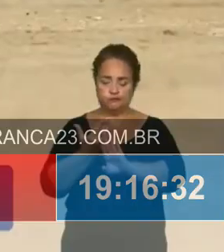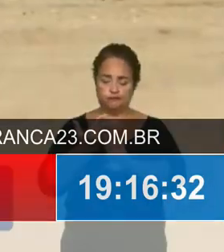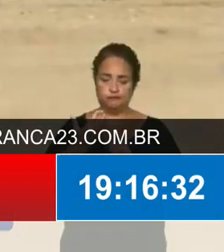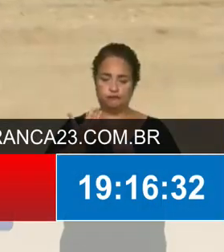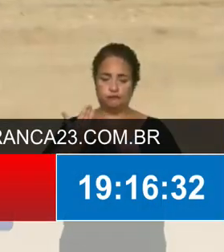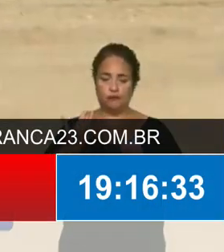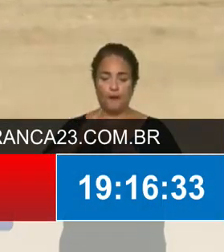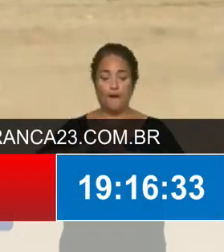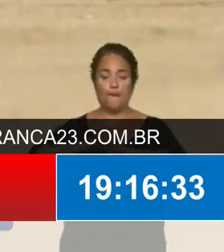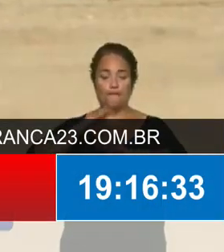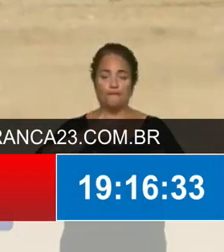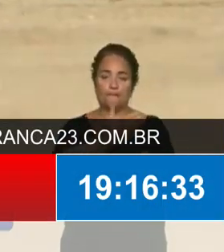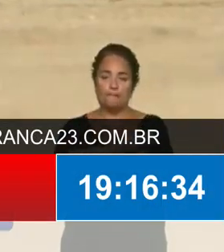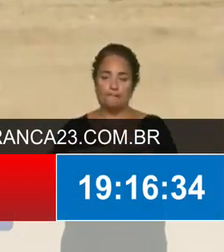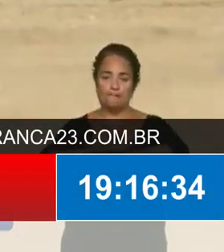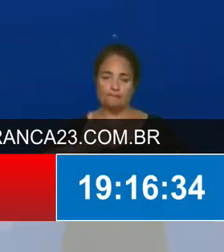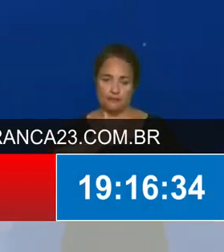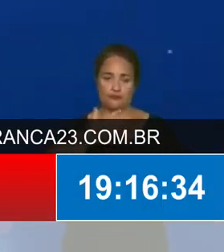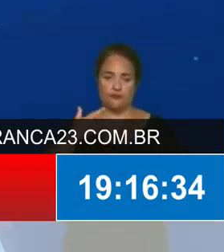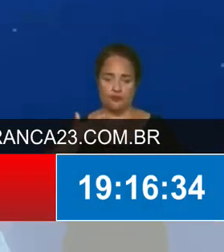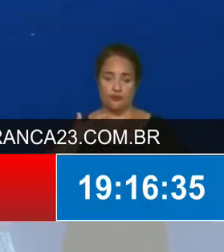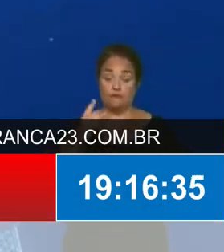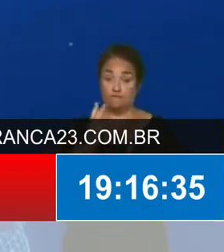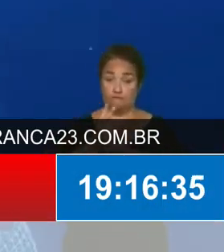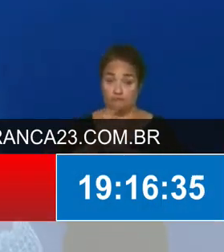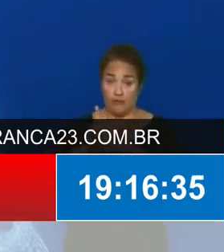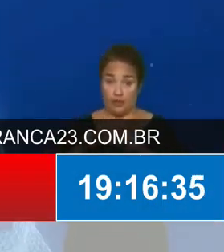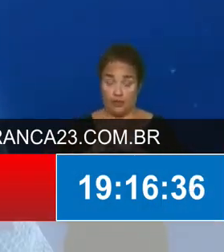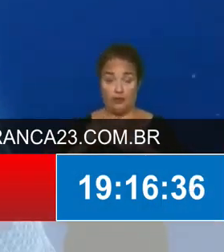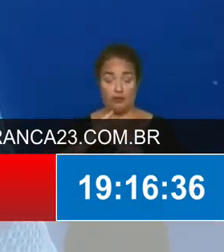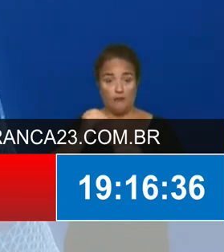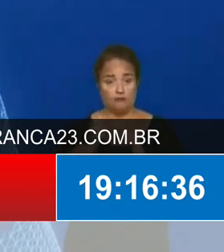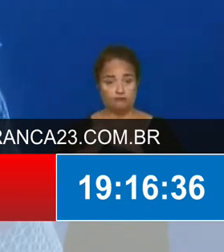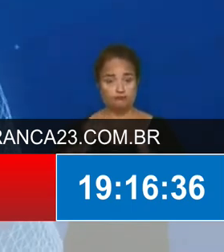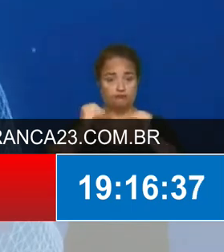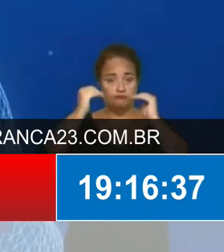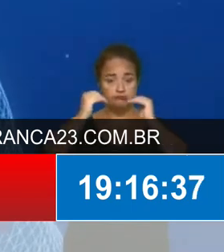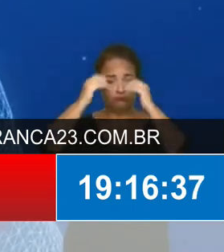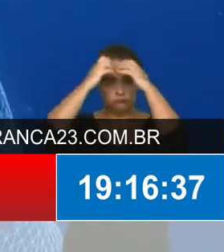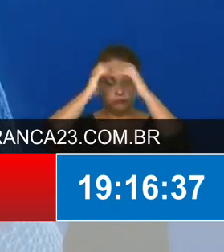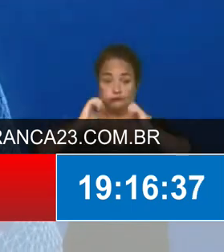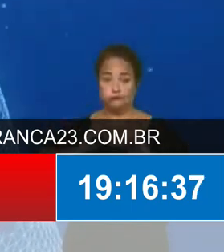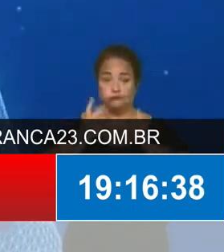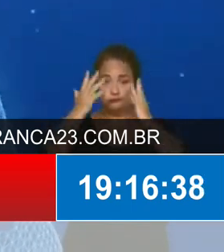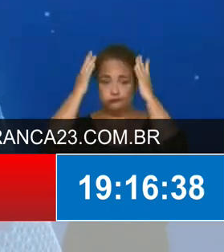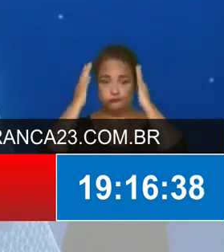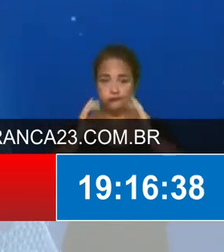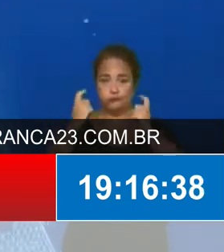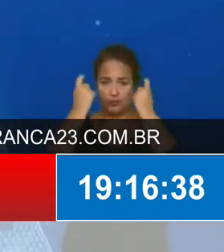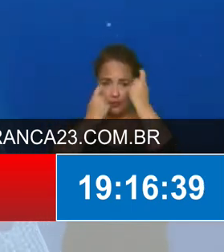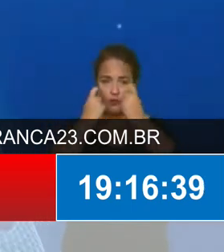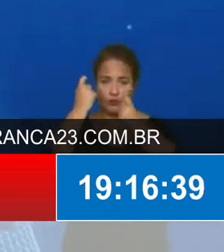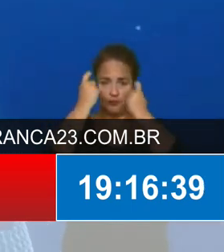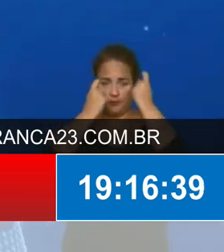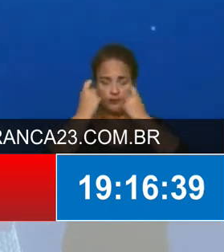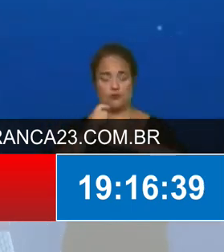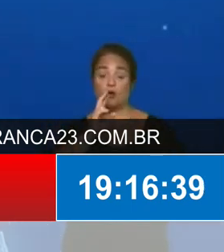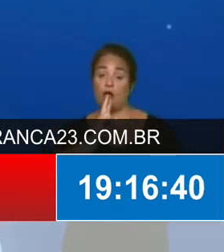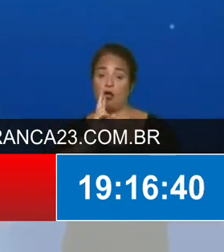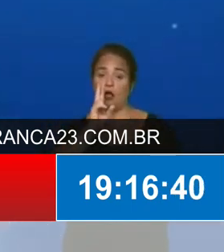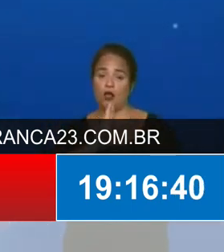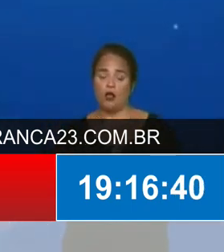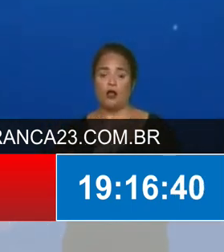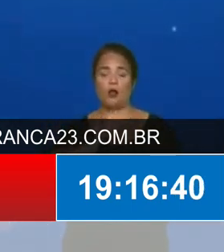vez mais de hábitos saudáveis e, ao mesmo tempo, tem elevado os níveis de estresse e preocupações. Como